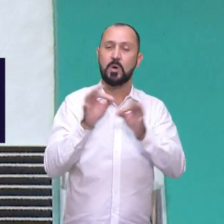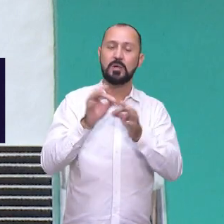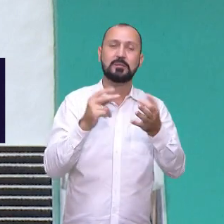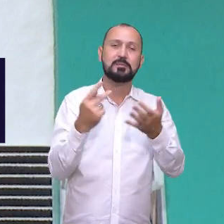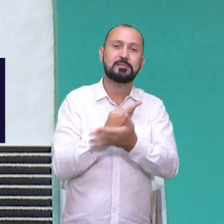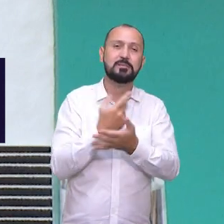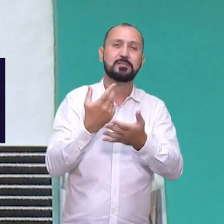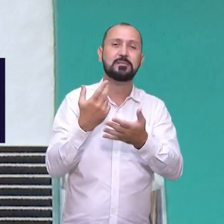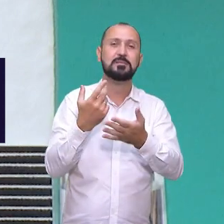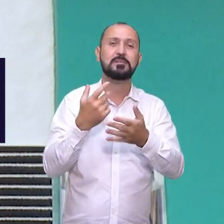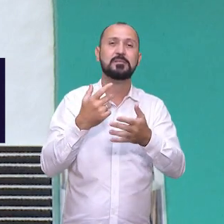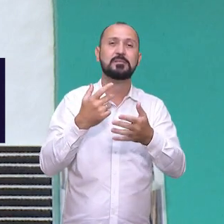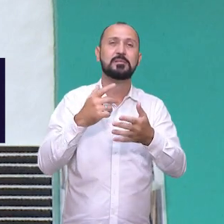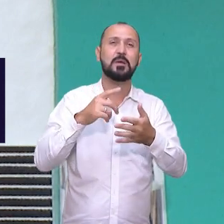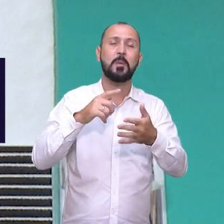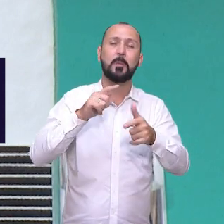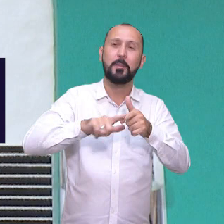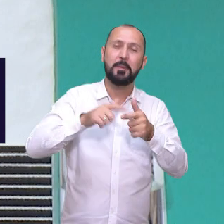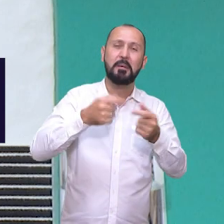má